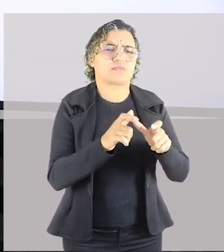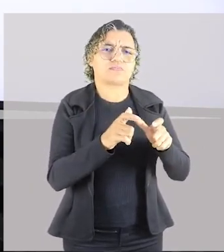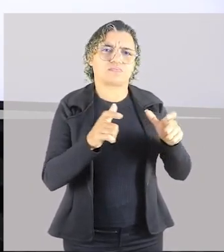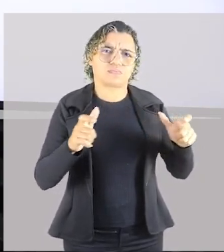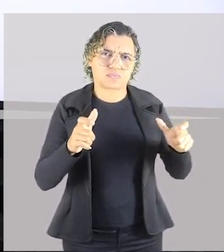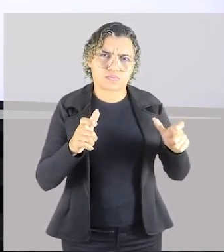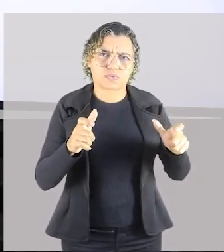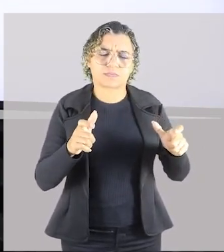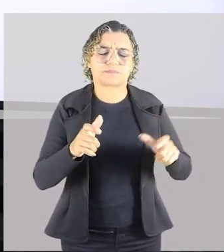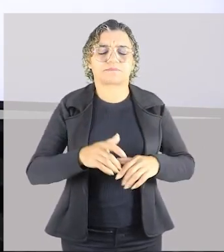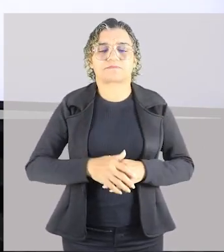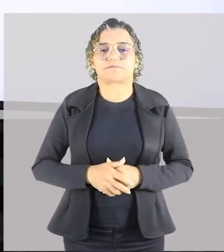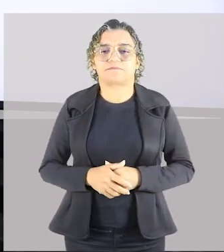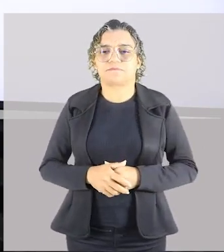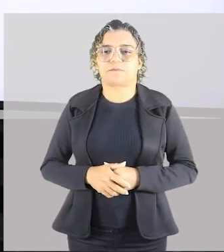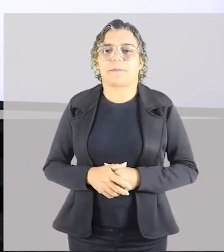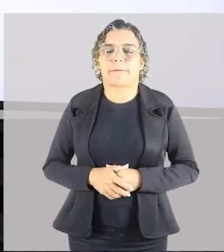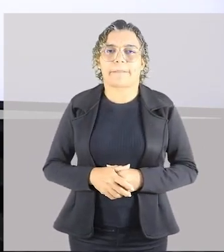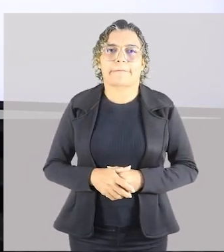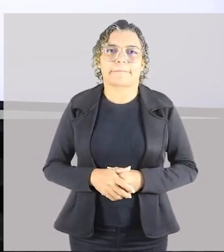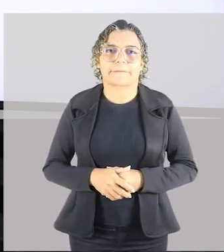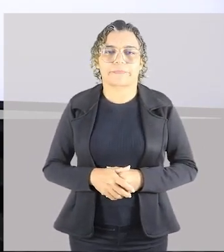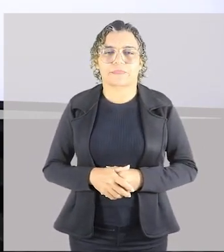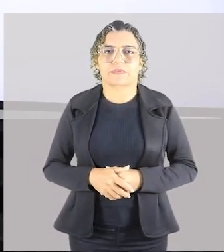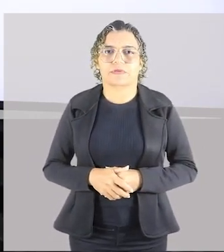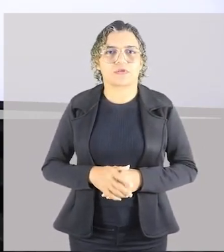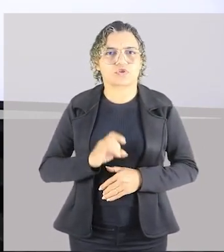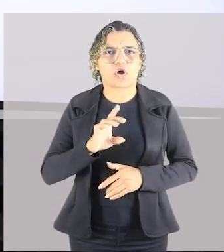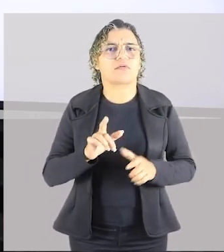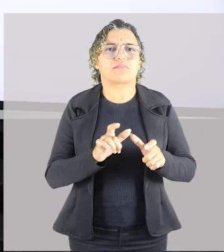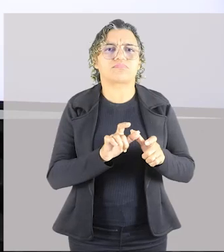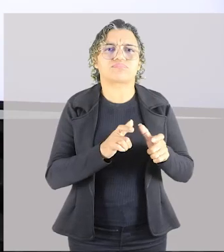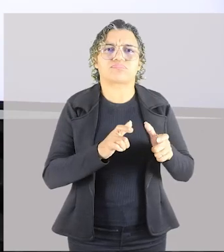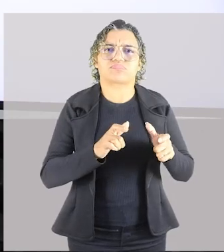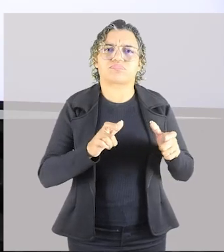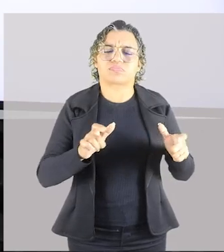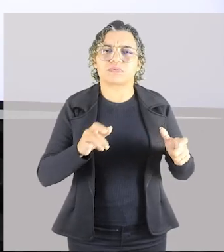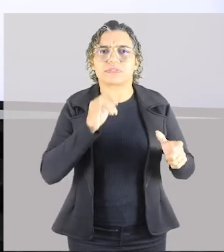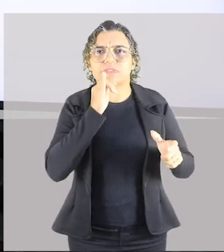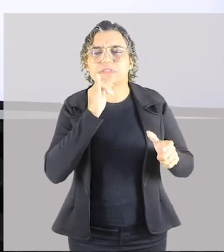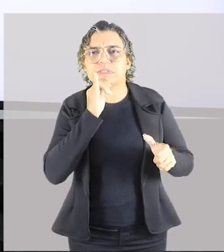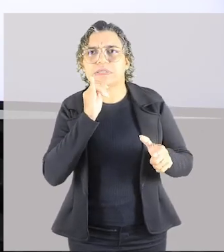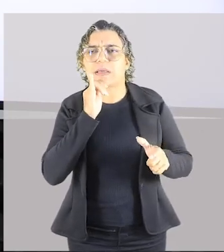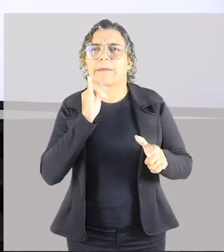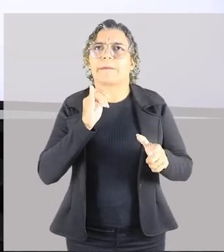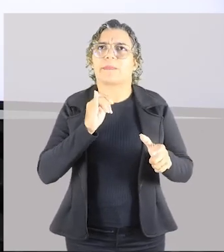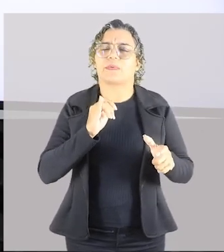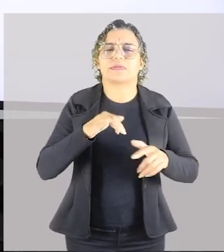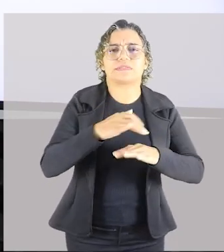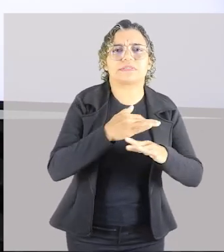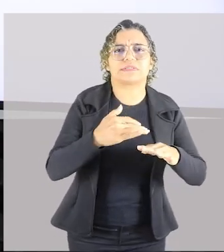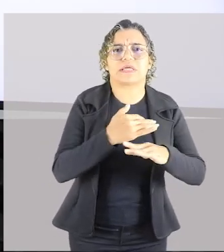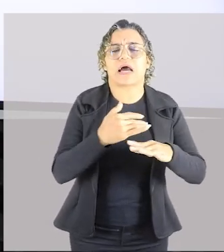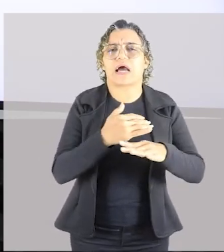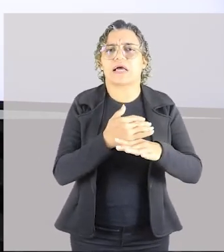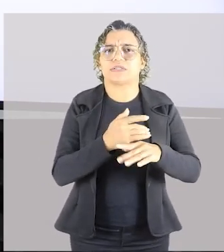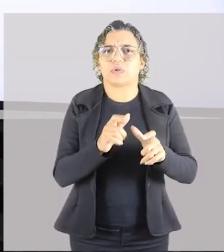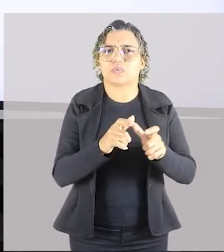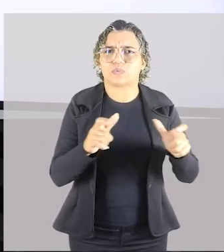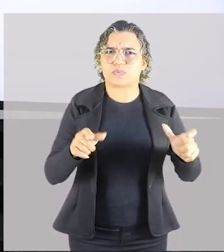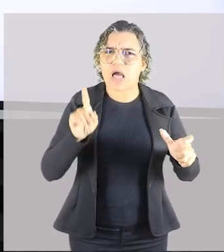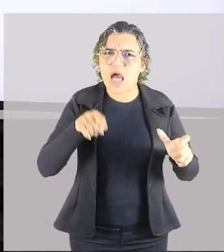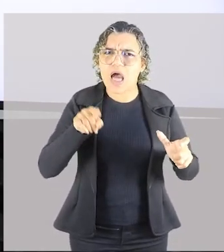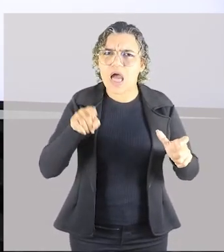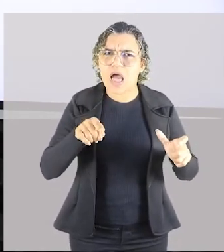pegar aqui o pessoal aqui, beleza, Leandro, bota bem aqui. Tá? Só o crescimento, por exemplo, da infraestrutura da cidade configura-se aí como